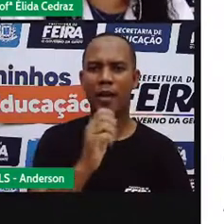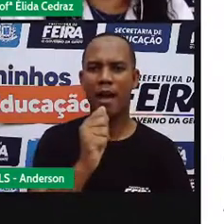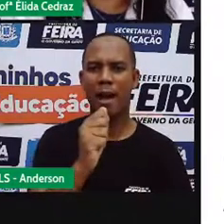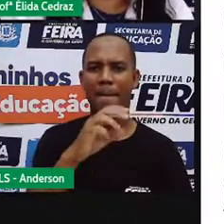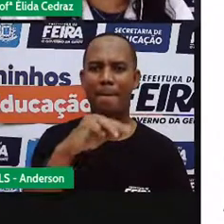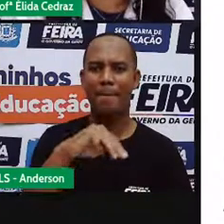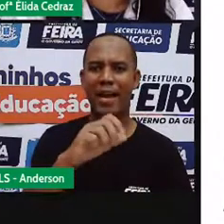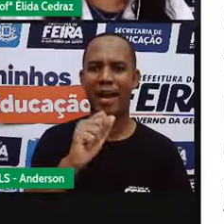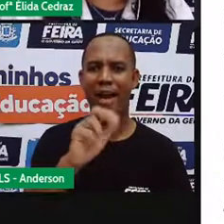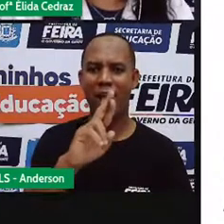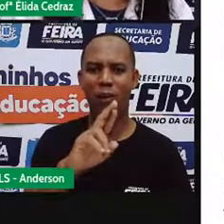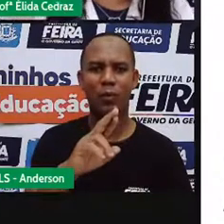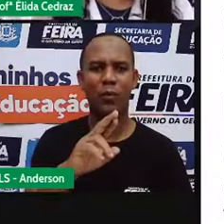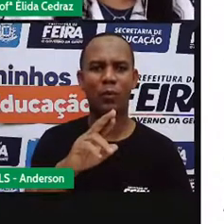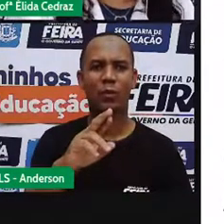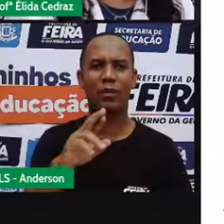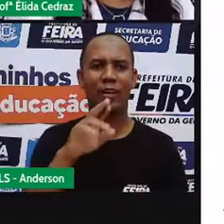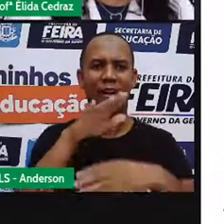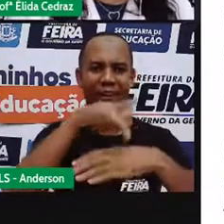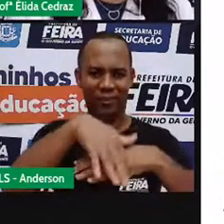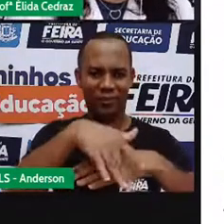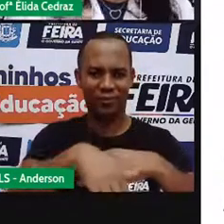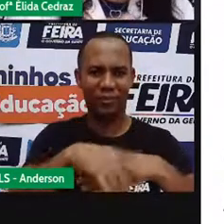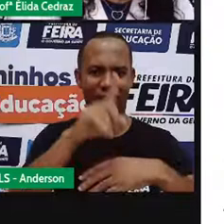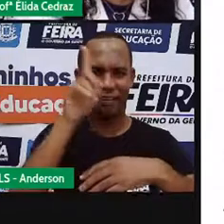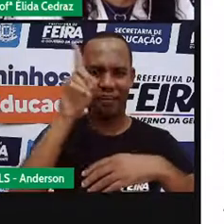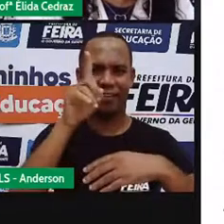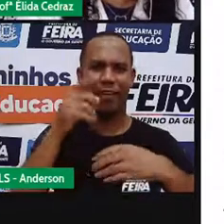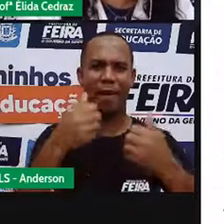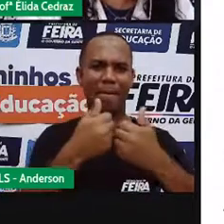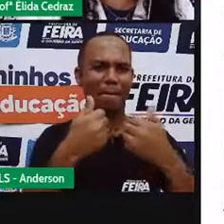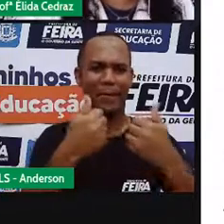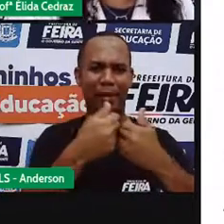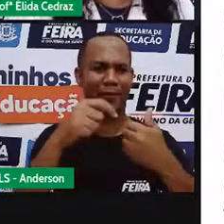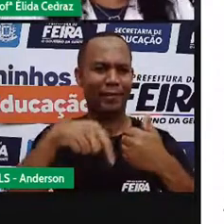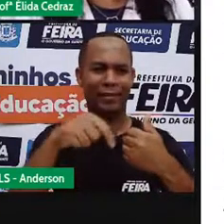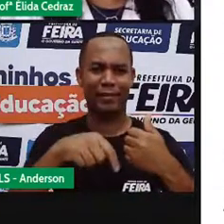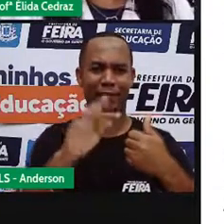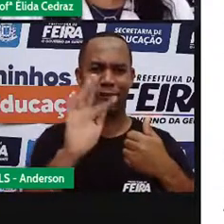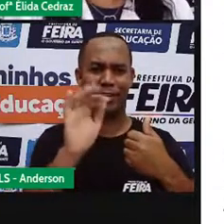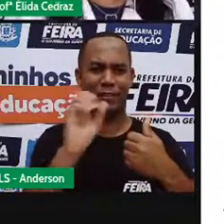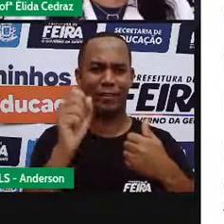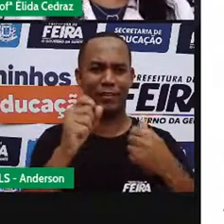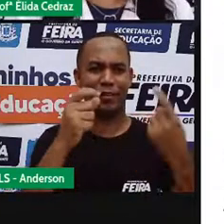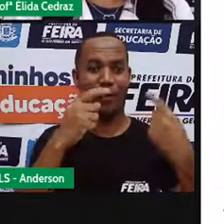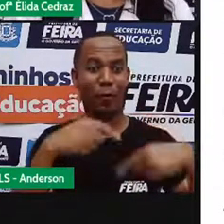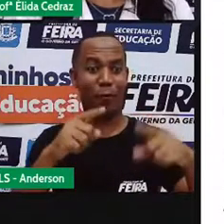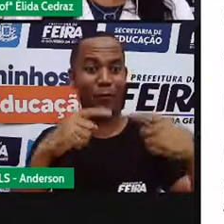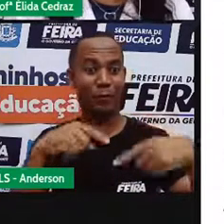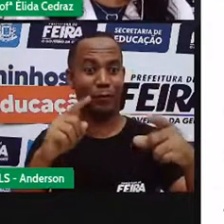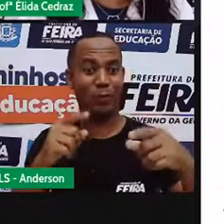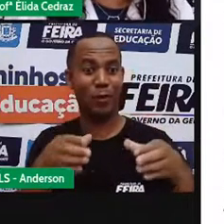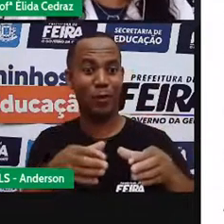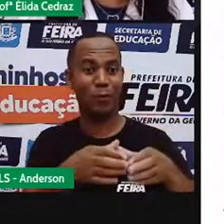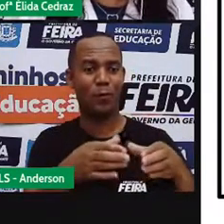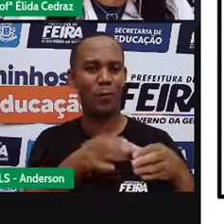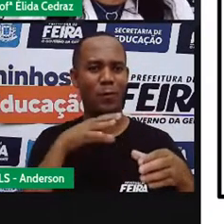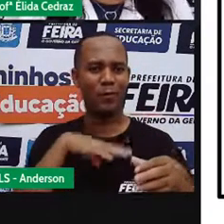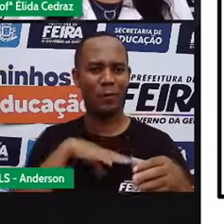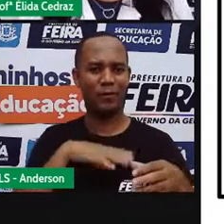outras cidades da Bahia lutar contra os portugueses e expulsá-los das nossas terras.